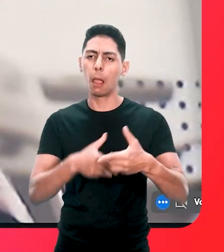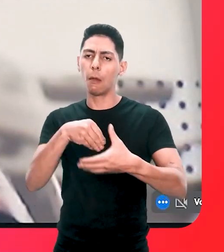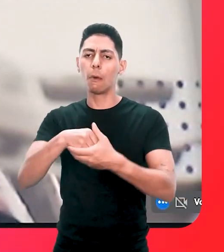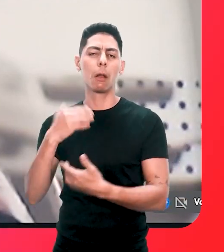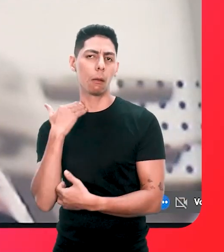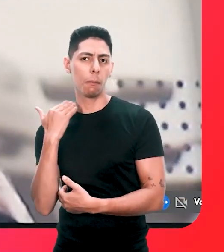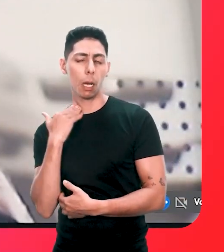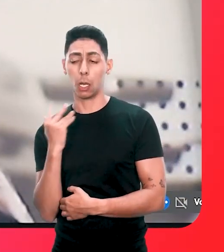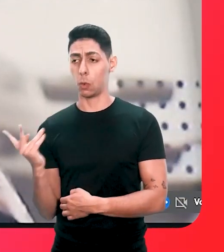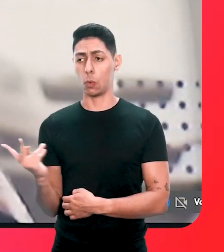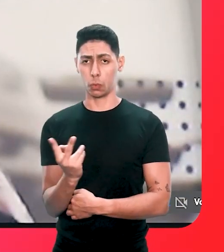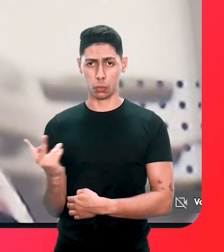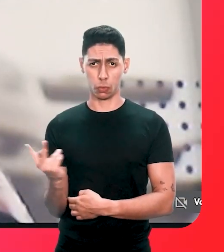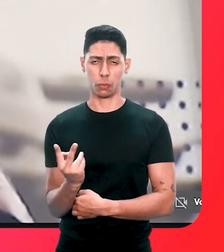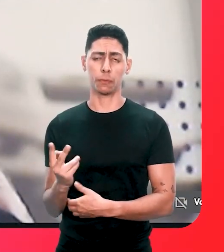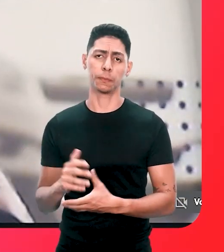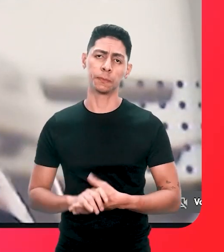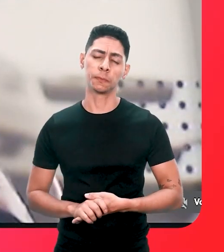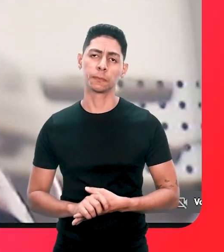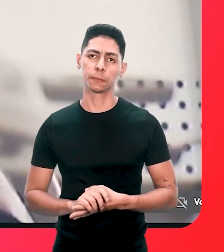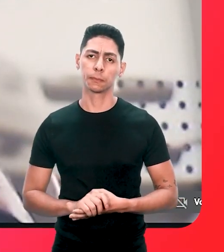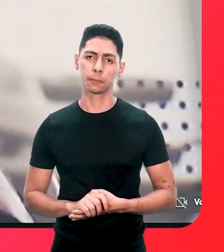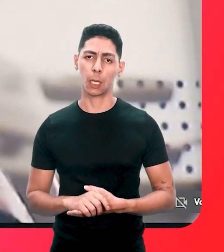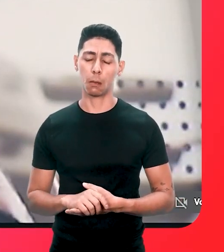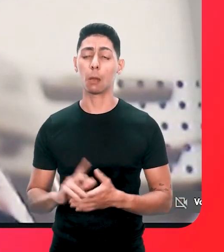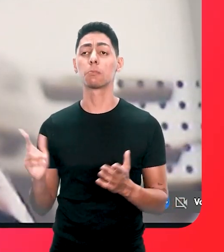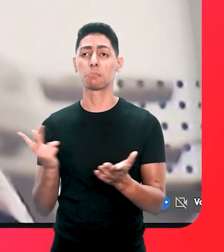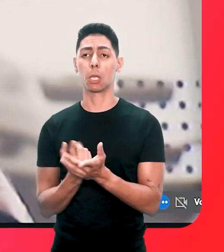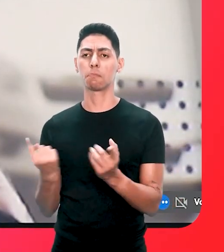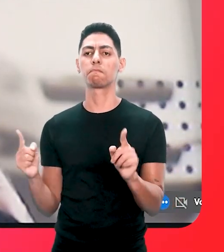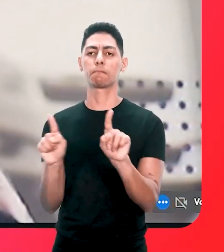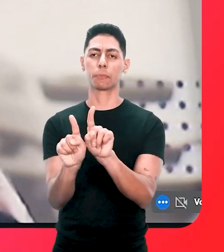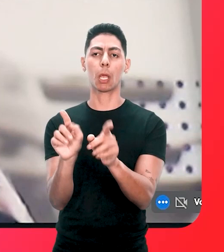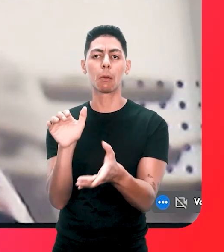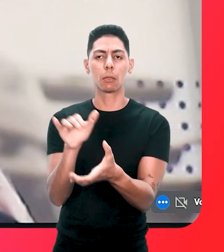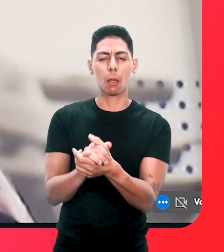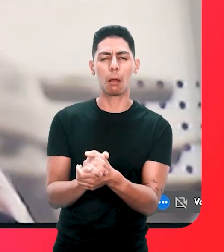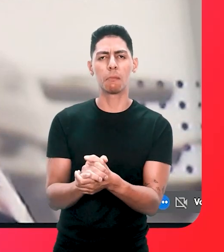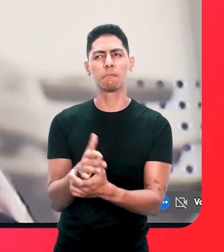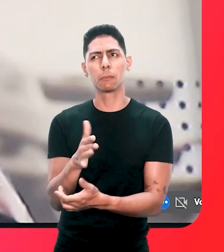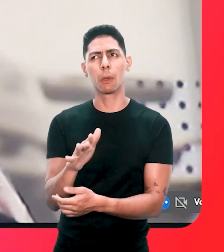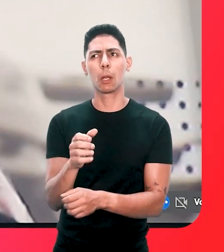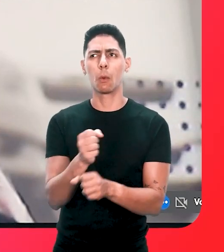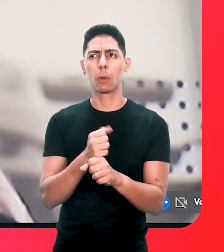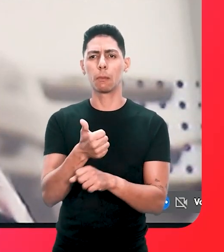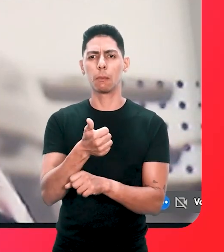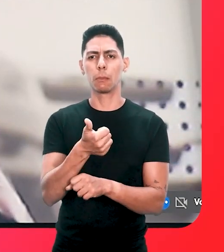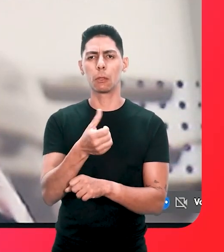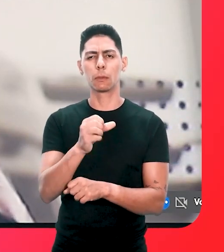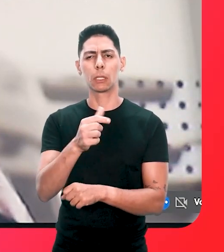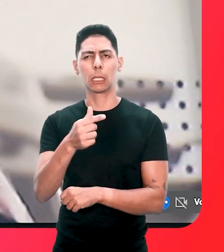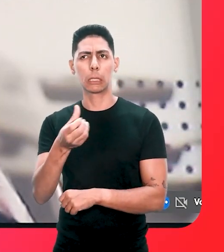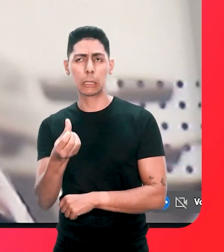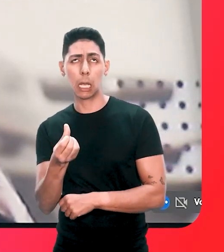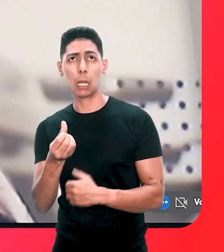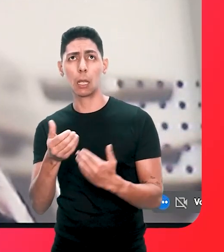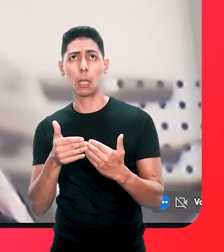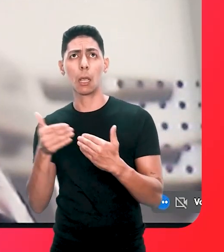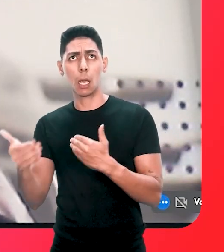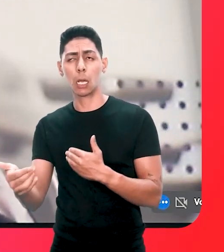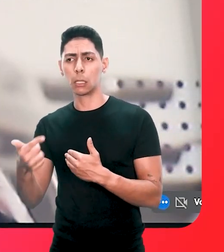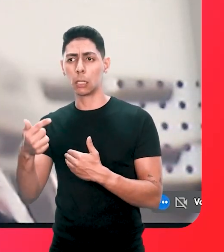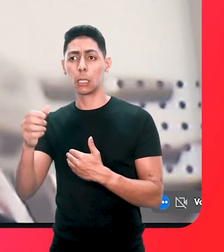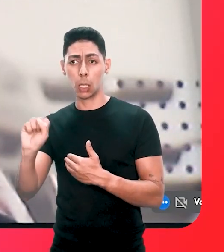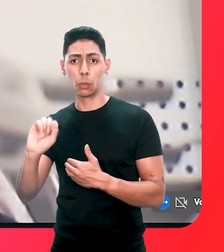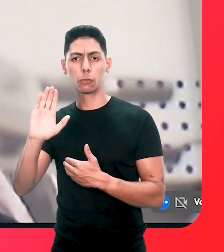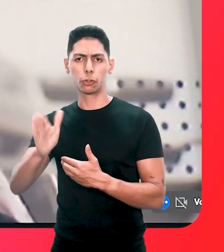Brasil, os 2 e tudo, né? Casamos, entramos em 76, casamos em 78,